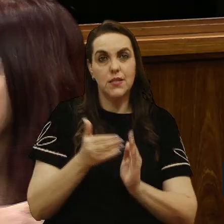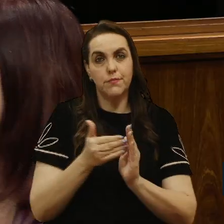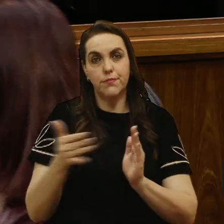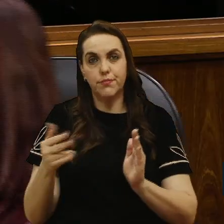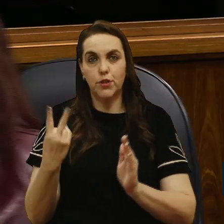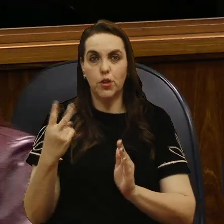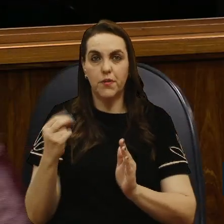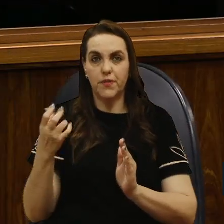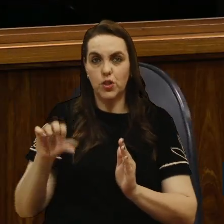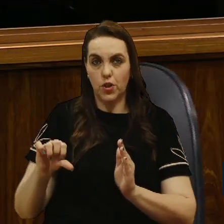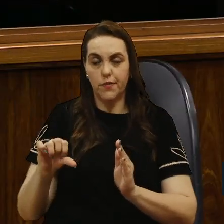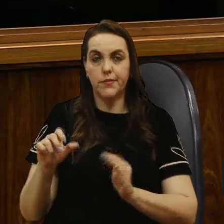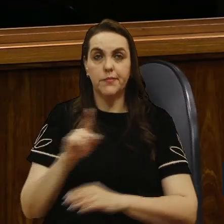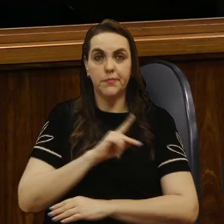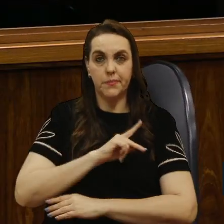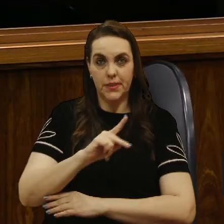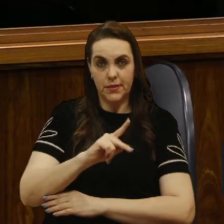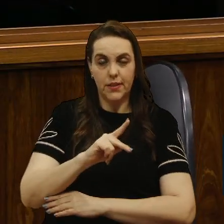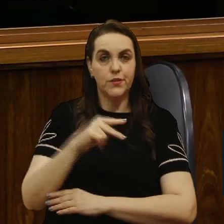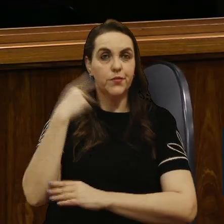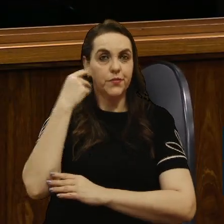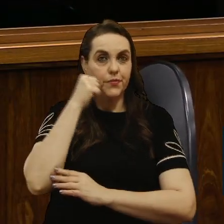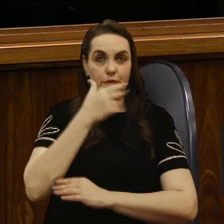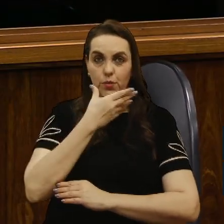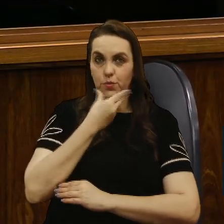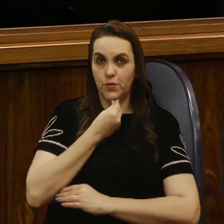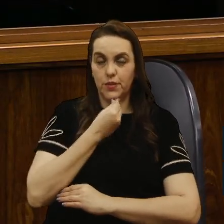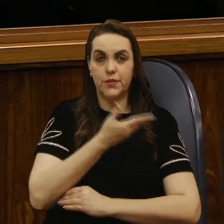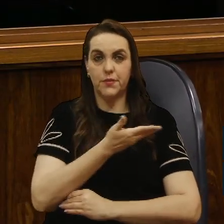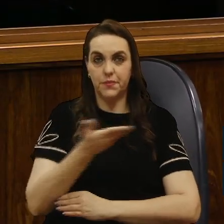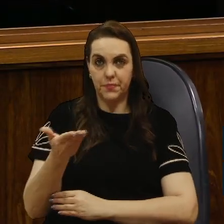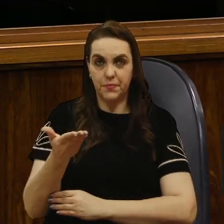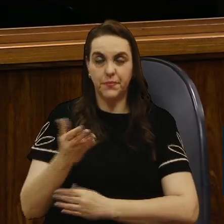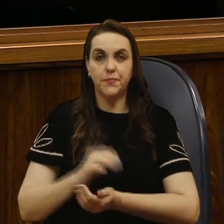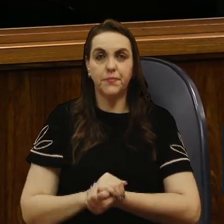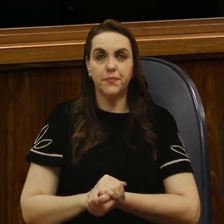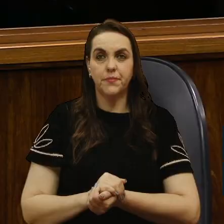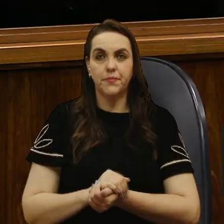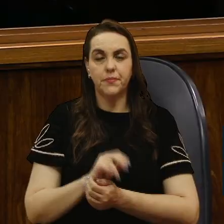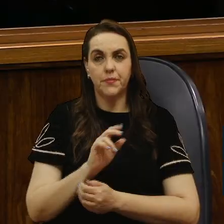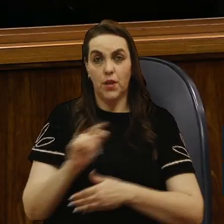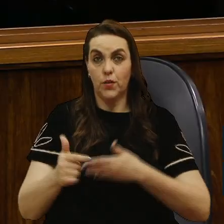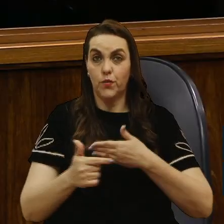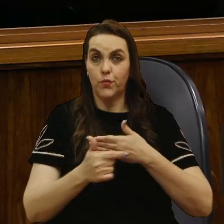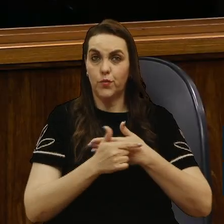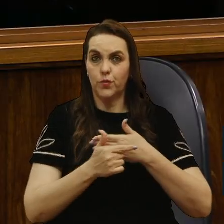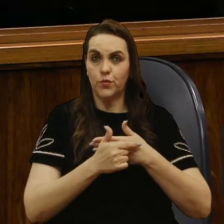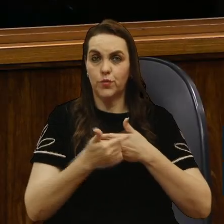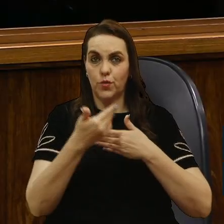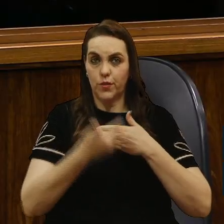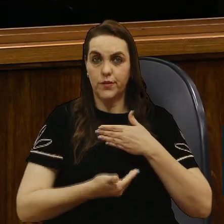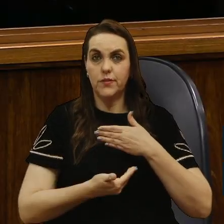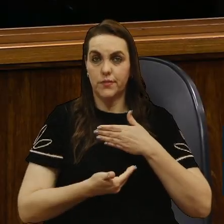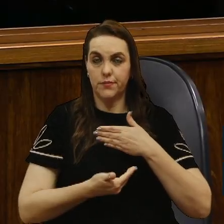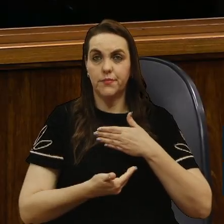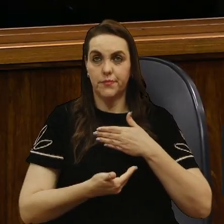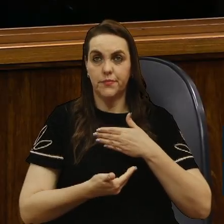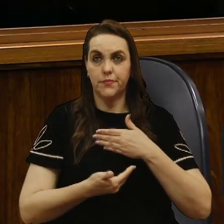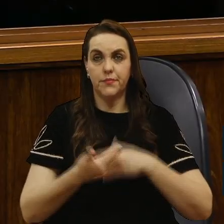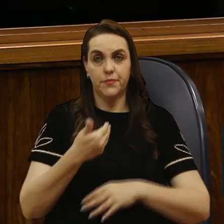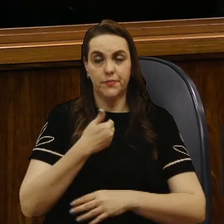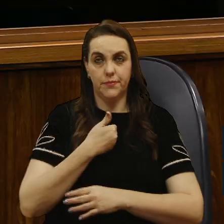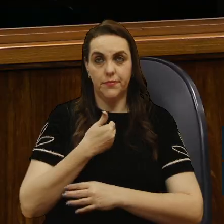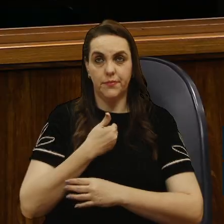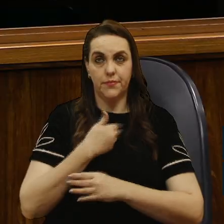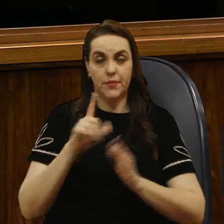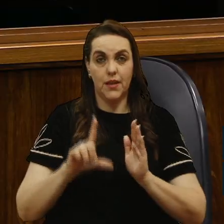2026-2029. Senhor presidente, senhoras vereadoras e senhores vereadores, no uso das atribuições que conferidas